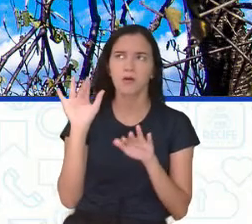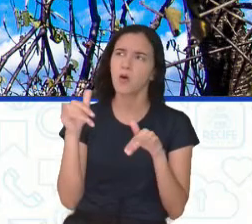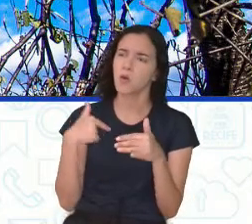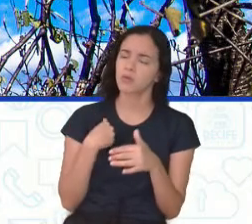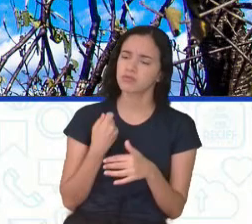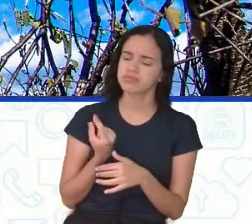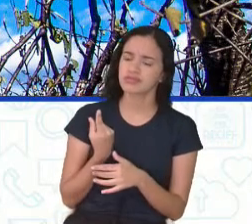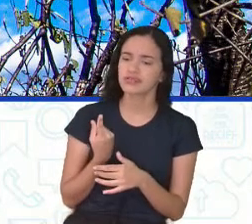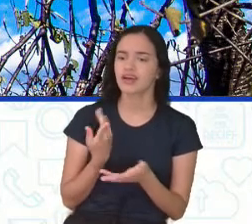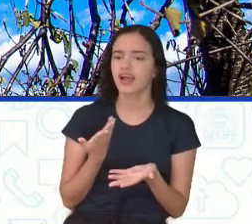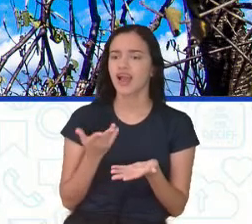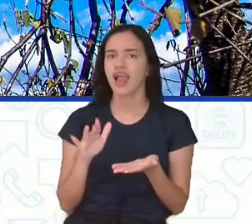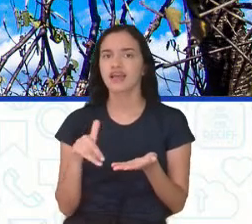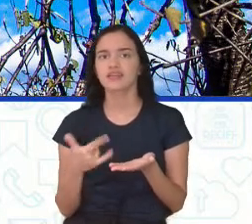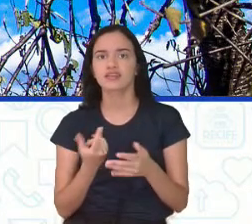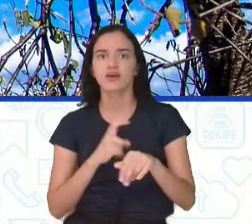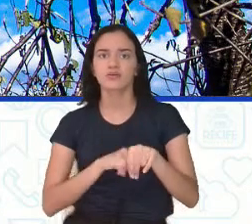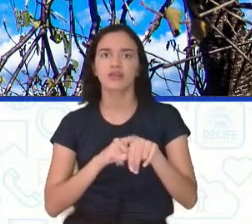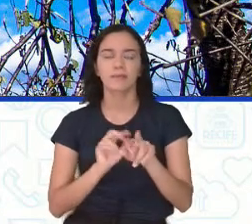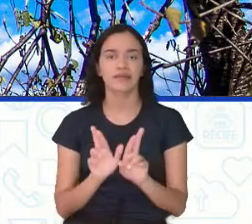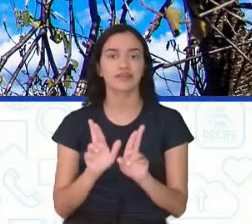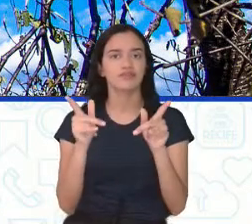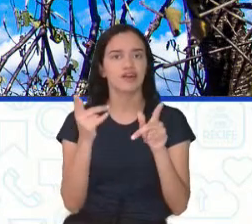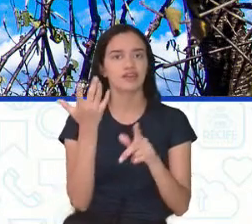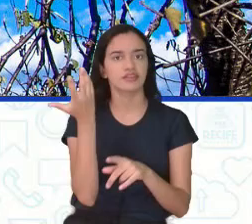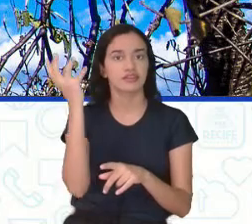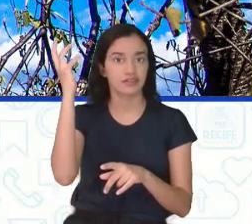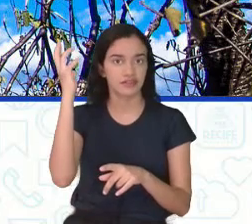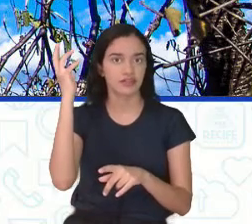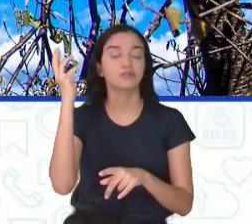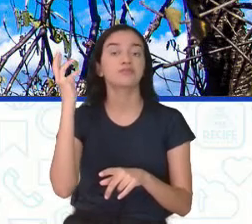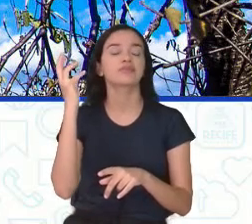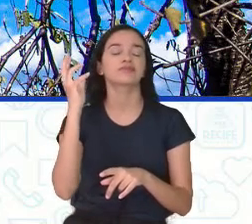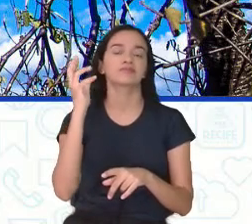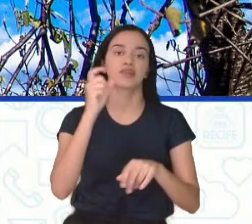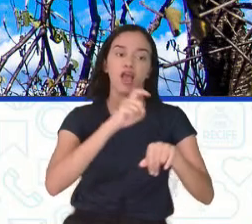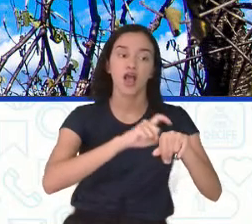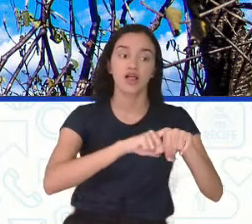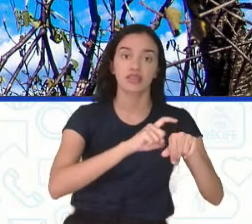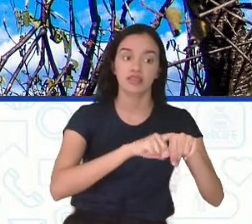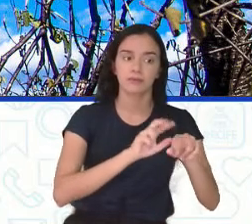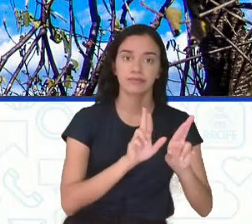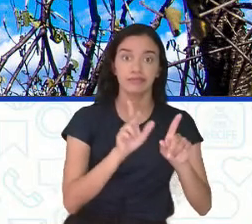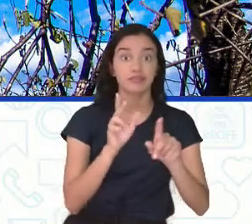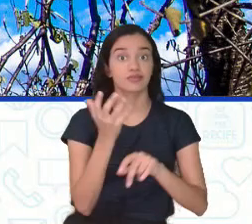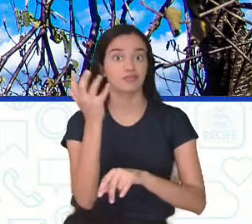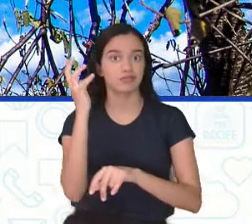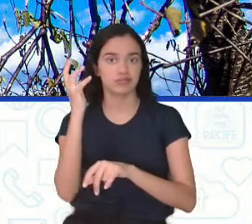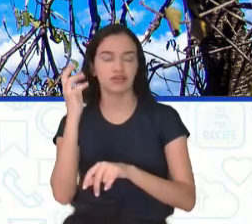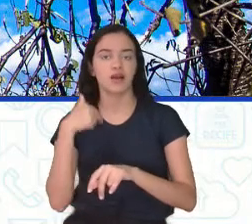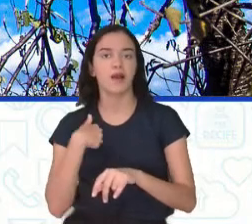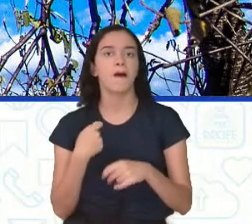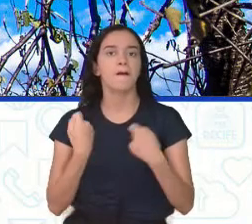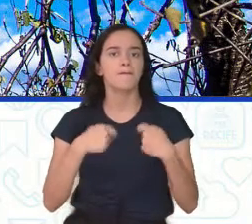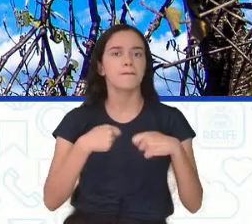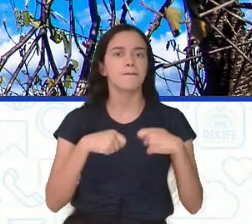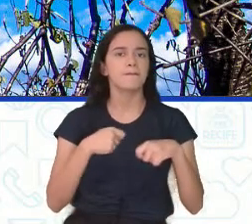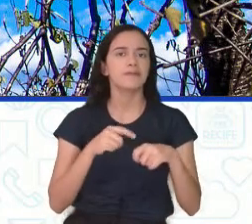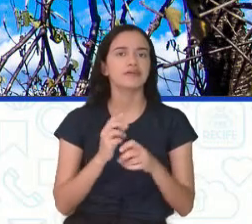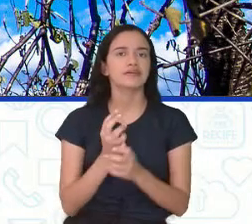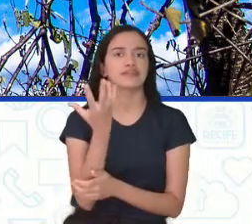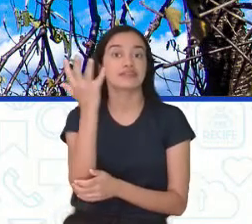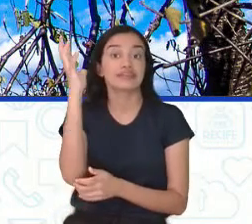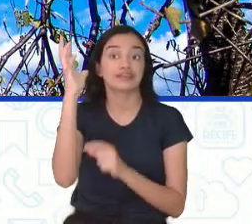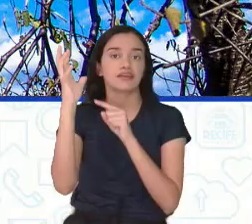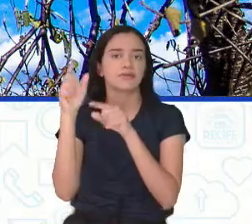professor, então o tempo é diferente de clima, é? Para a gente estabelecer o clima, a gente passa ali, ó, no mínimo